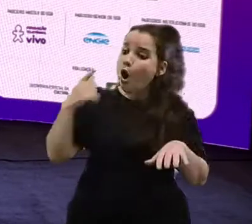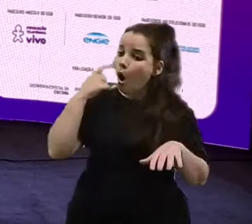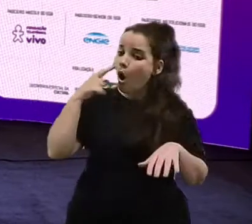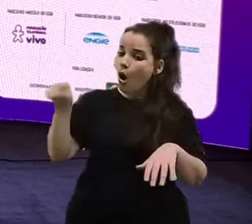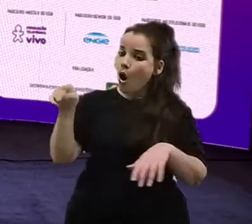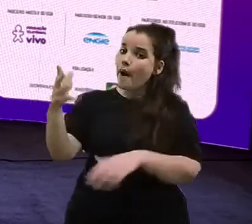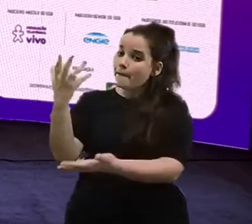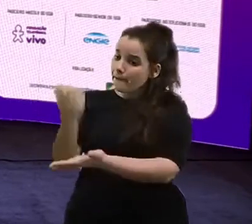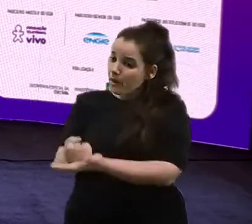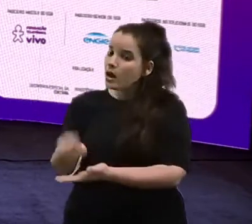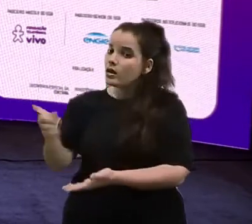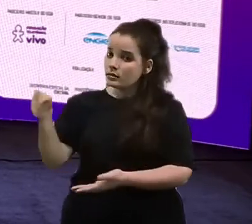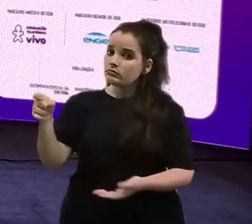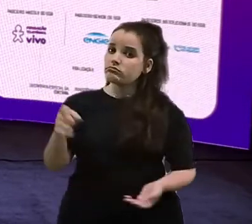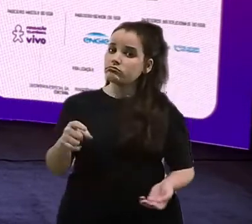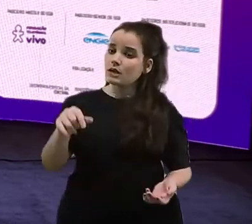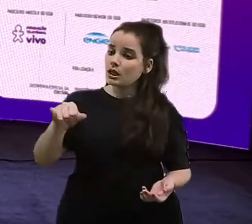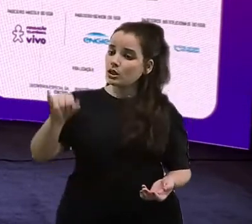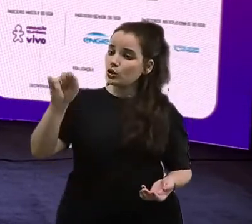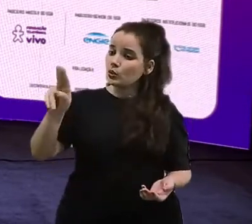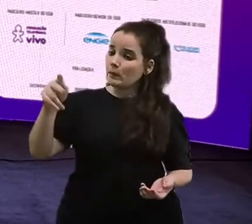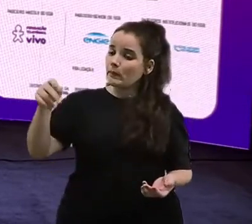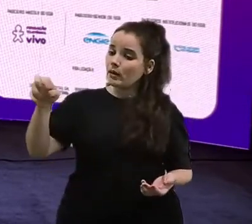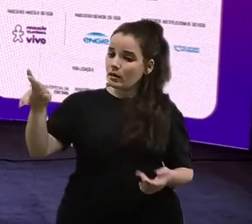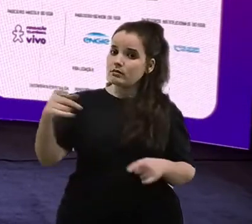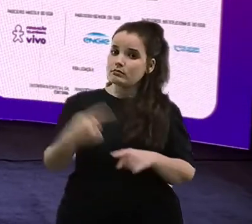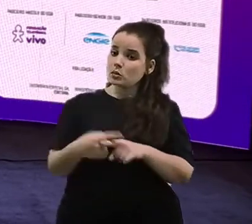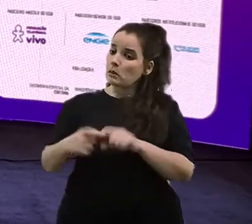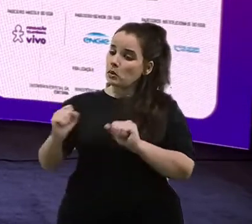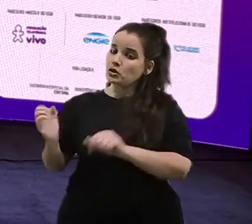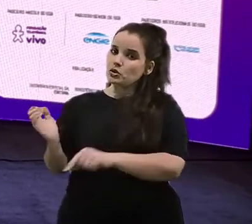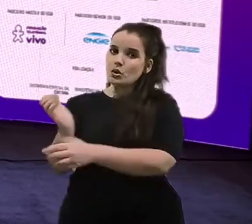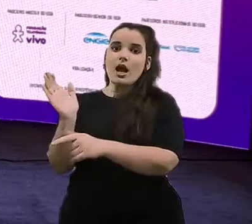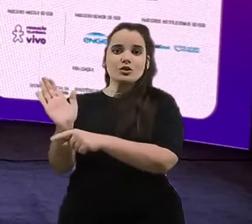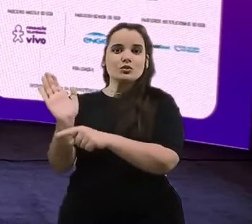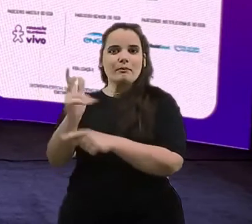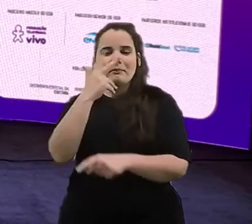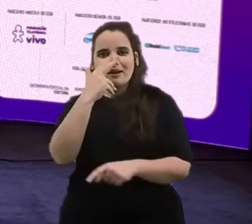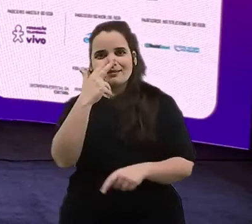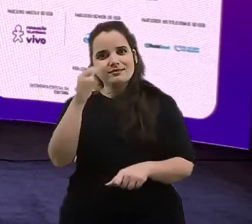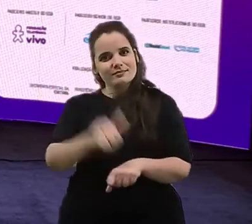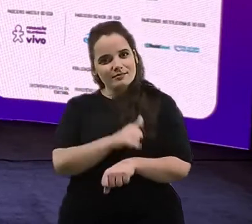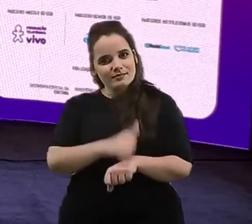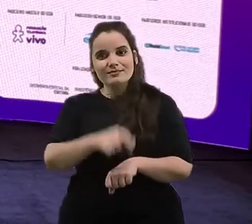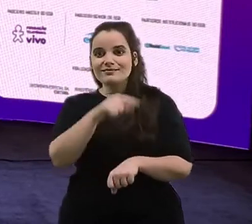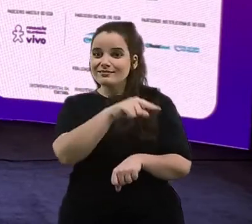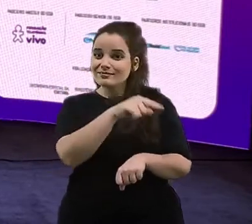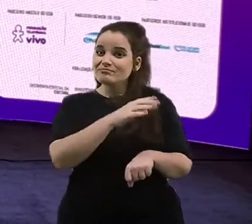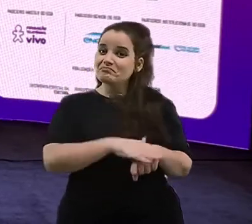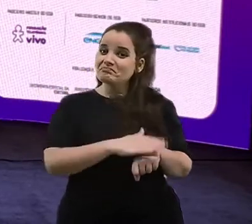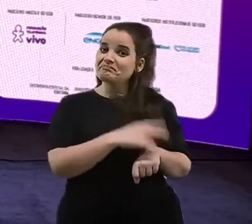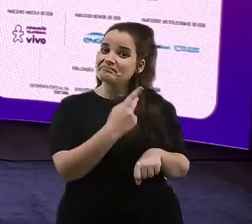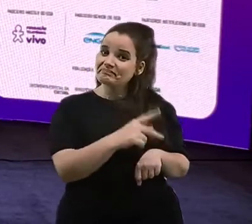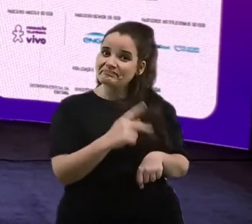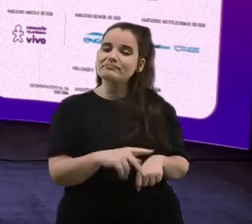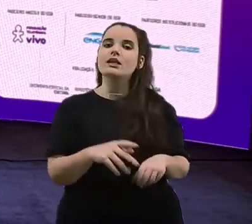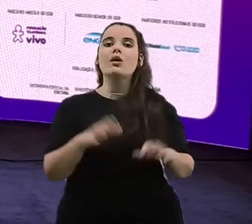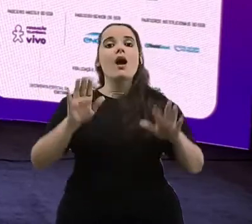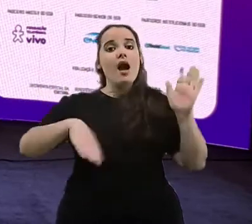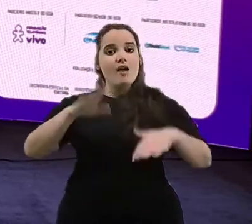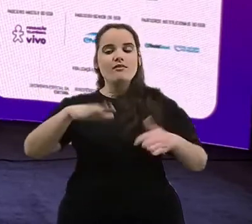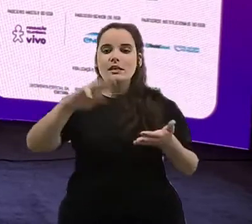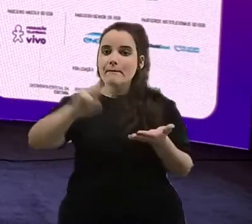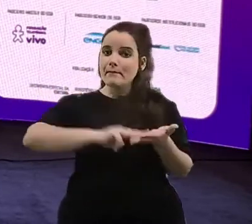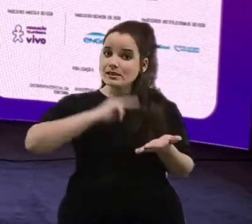confiança muito interessante. E também temos recebido muitas mensagens, é muito frequente receber mensagens de terapeutas elogiando